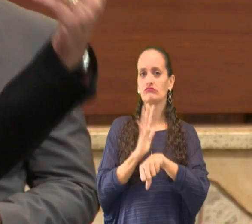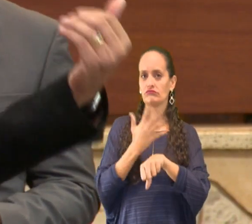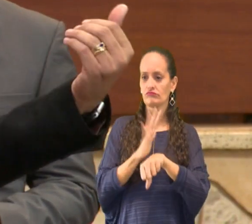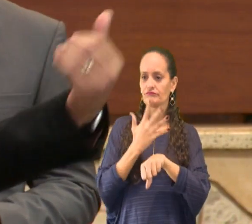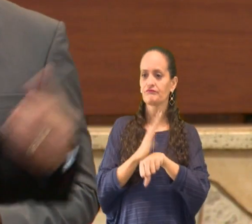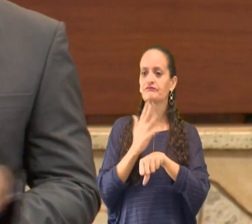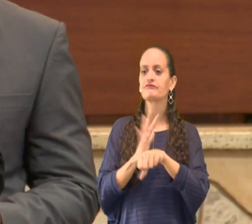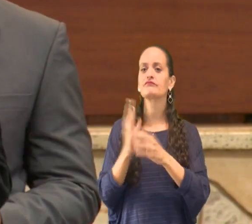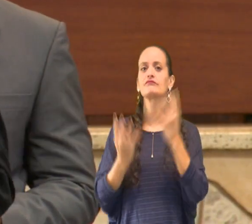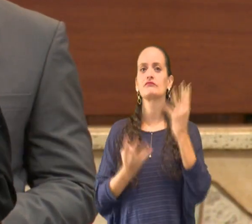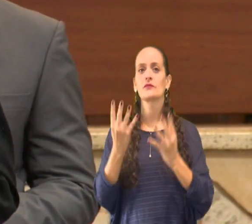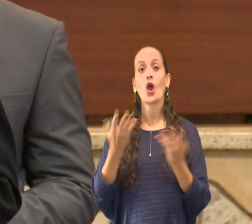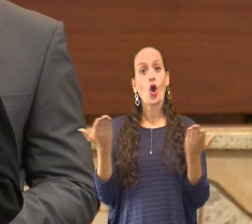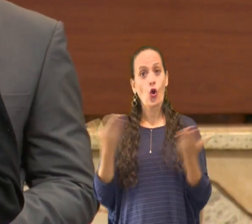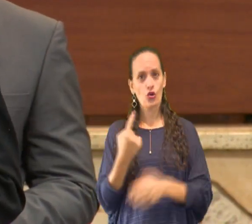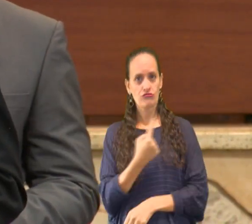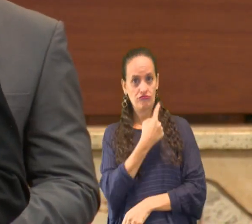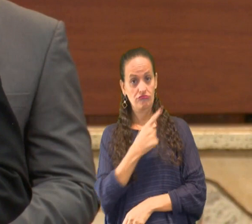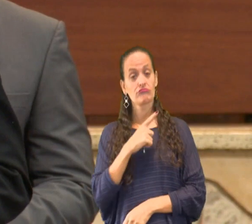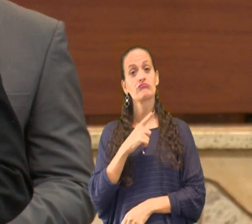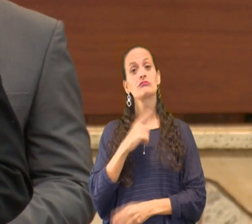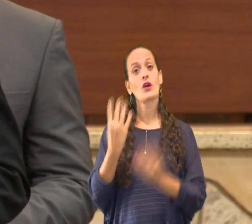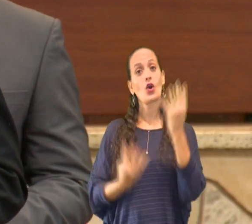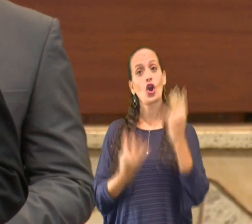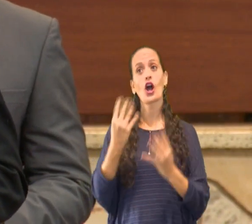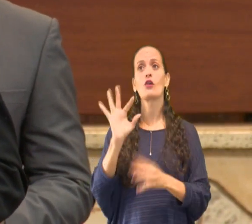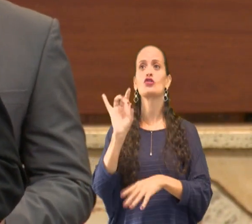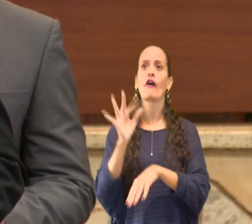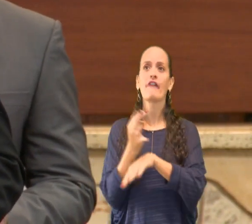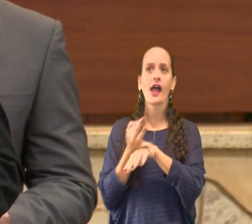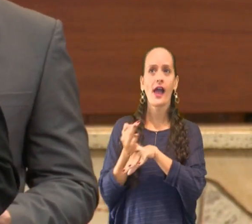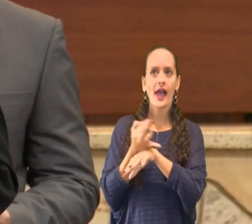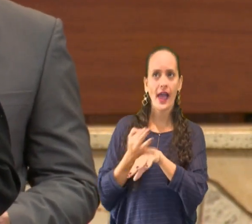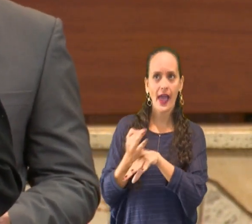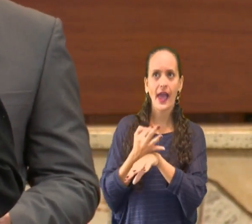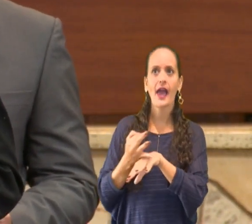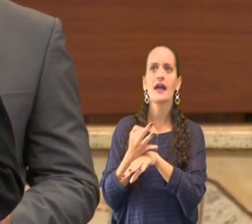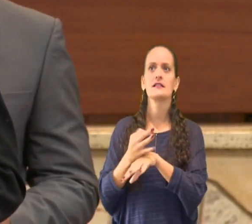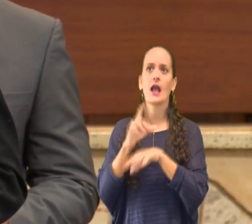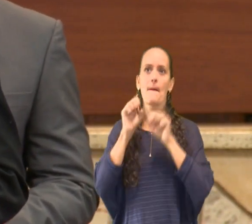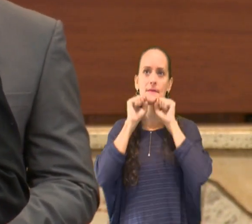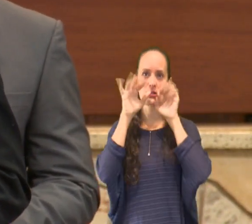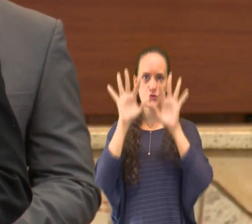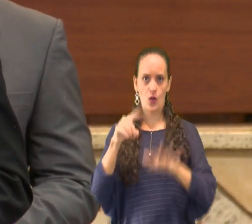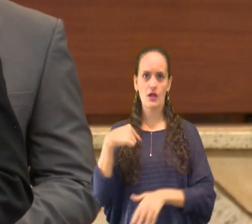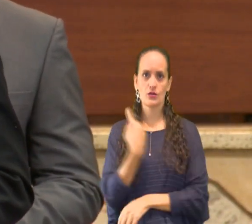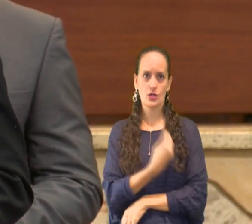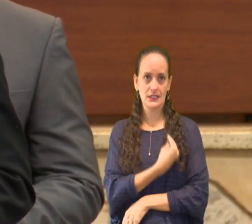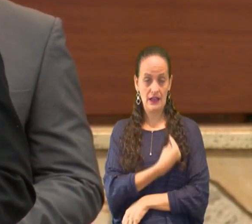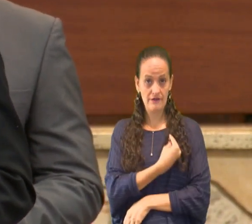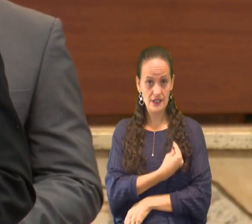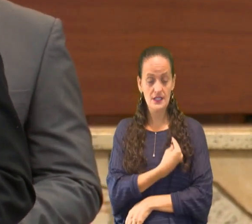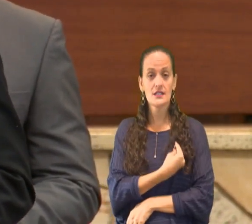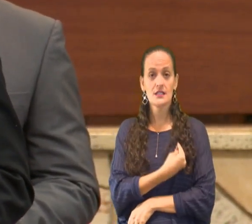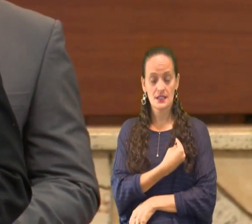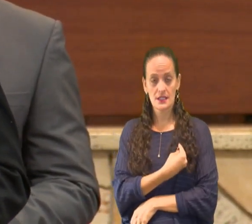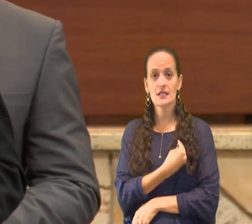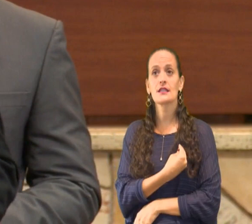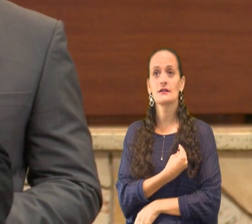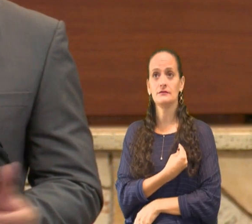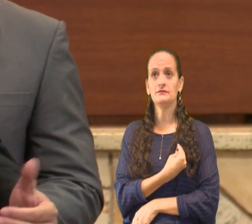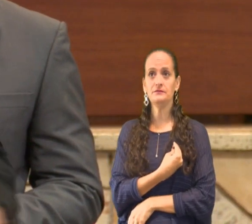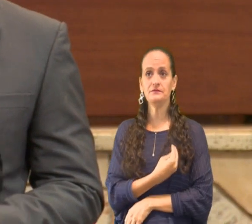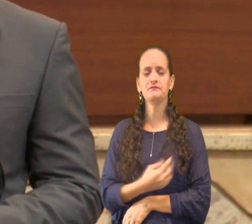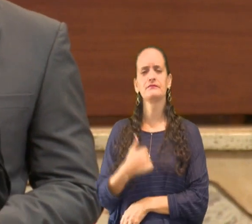enquanto temos aqui apenas o nosso coro das férias, que tem nos abençoado e servido a Deus durante esse mês de janeiro e fevereiro.